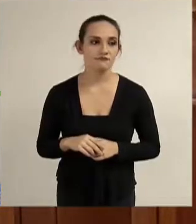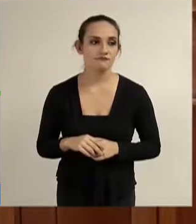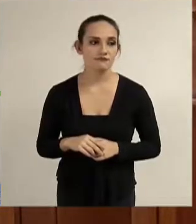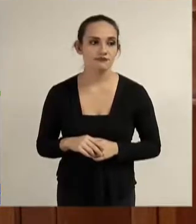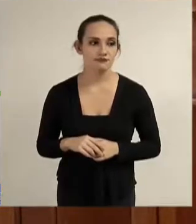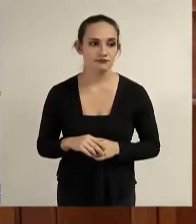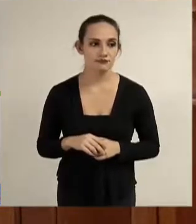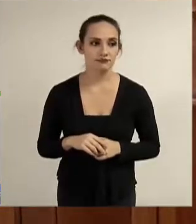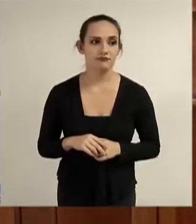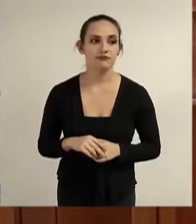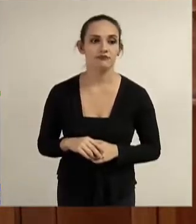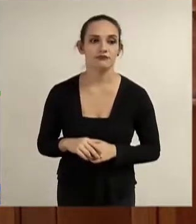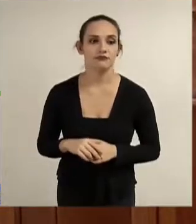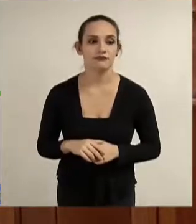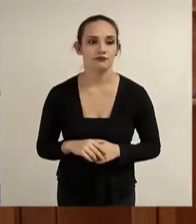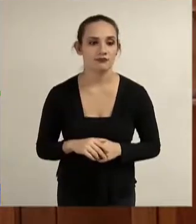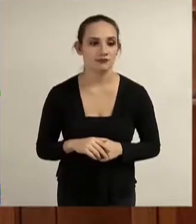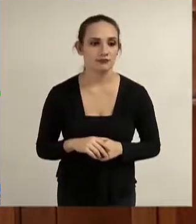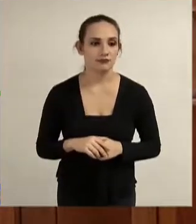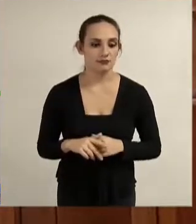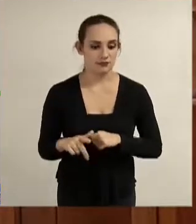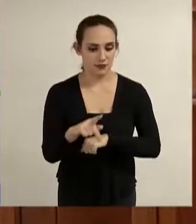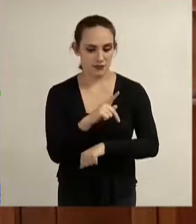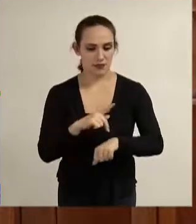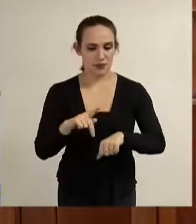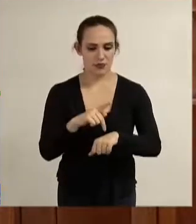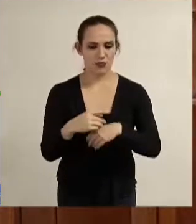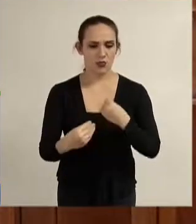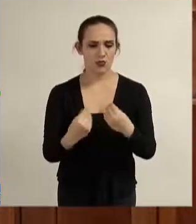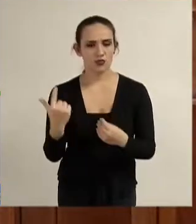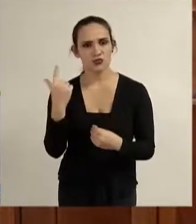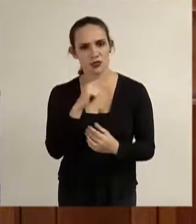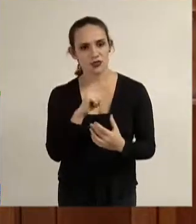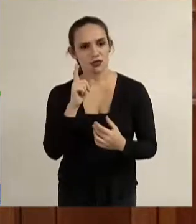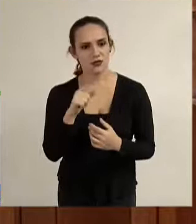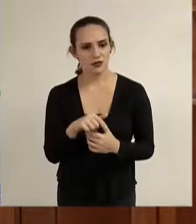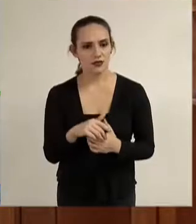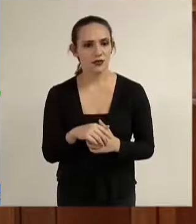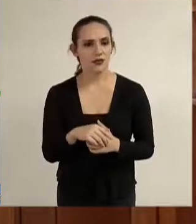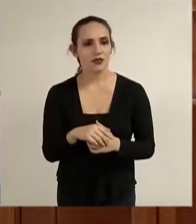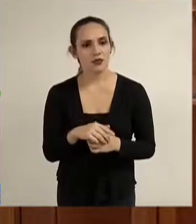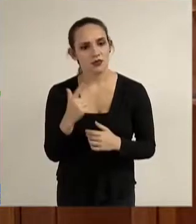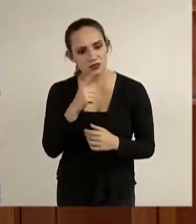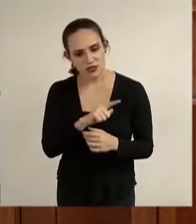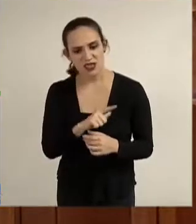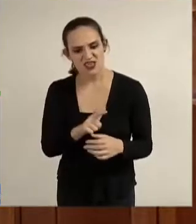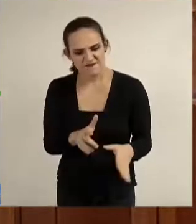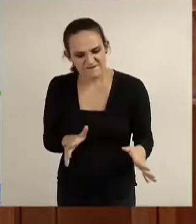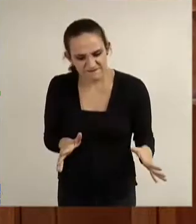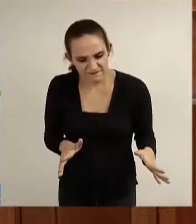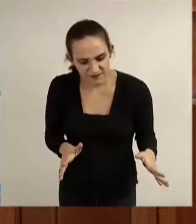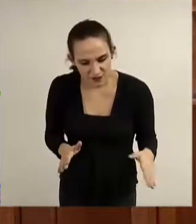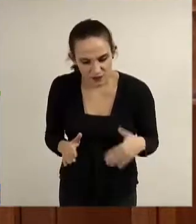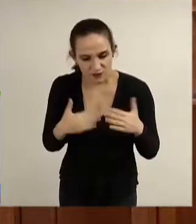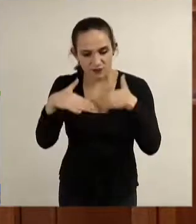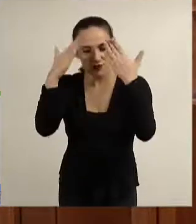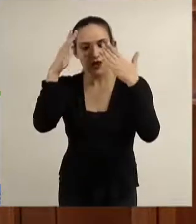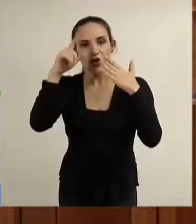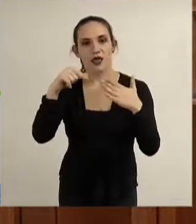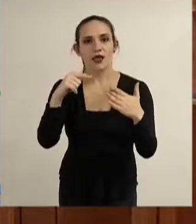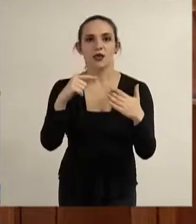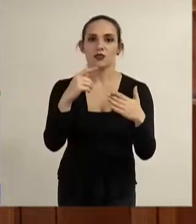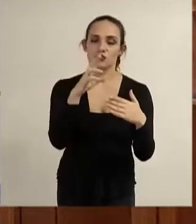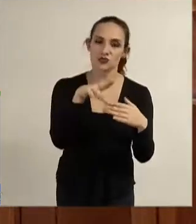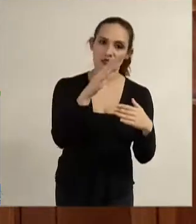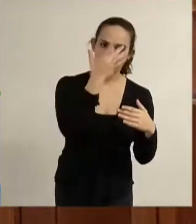um país, uma sociedade, ela se constrói com homens e com livros. Portanto, deputado